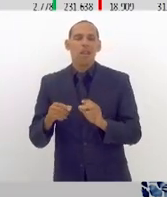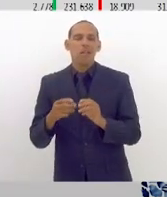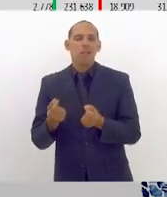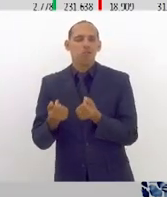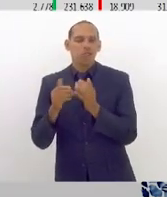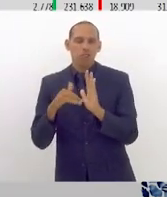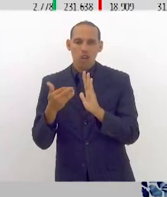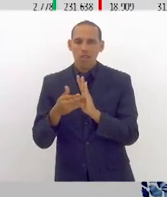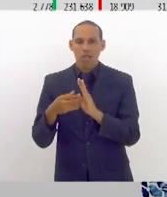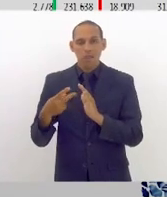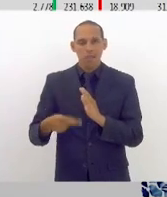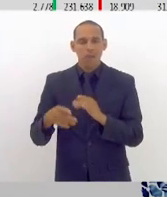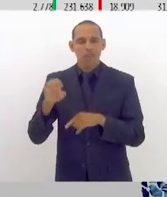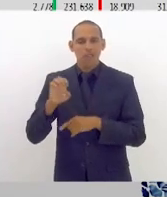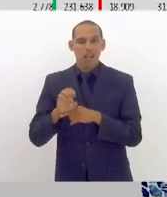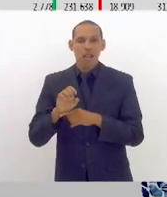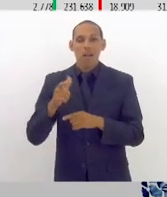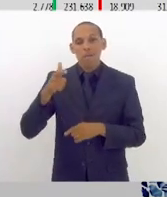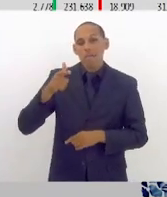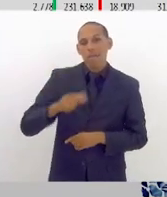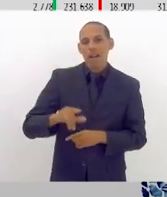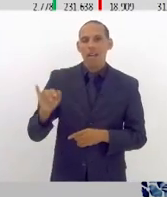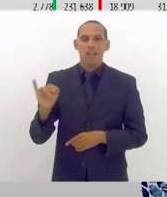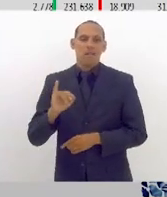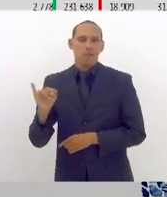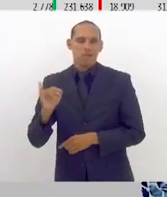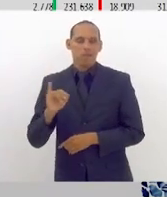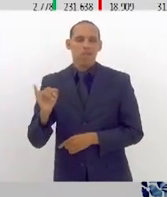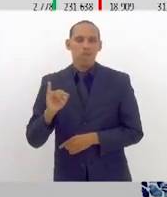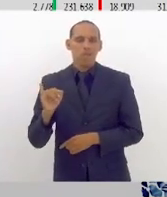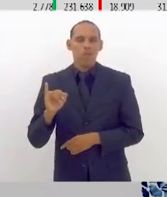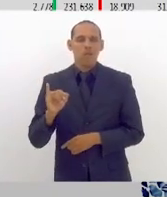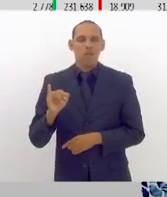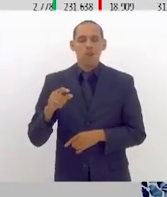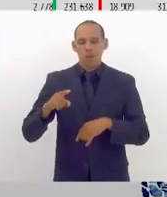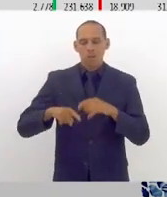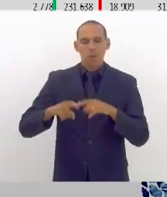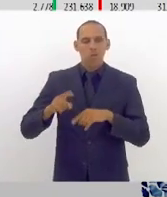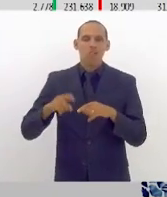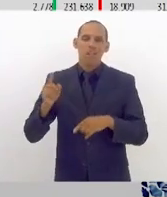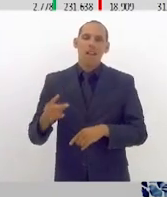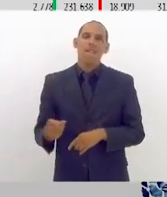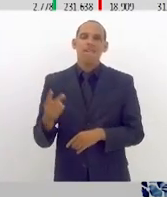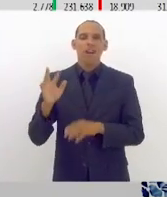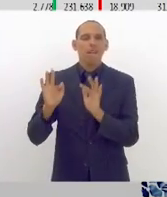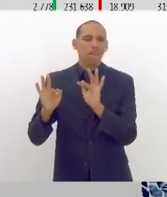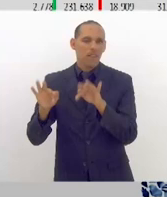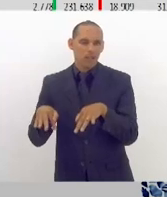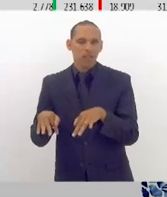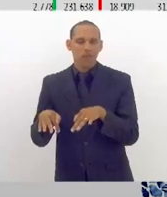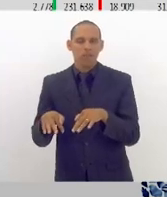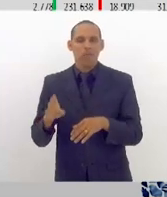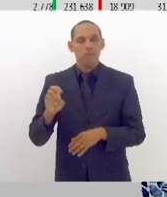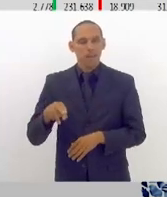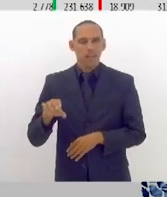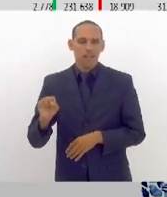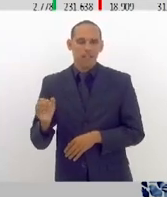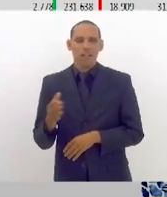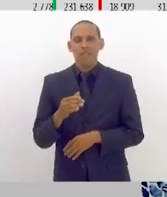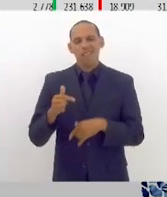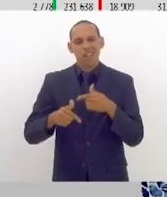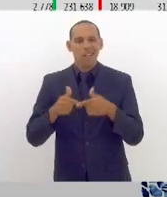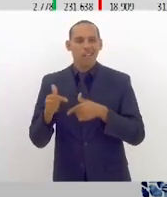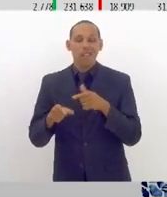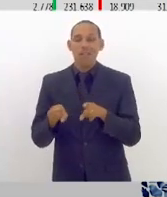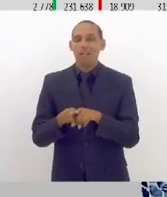adicionando o valor dos Impostos sobre produtos que passam incorporar o valor final dos produtos dos bens e serviços seguindo